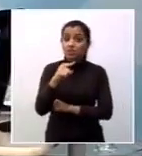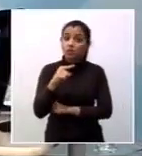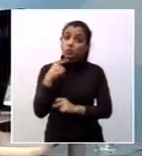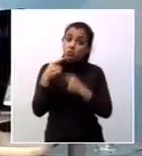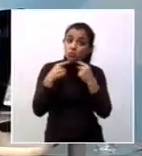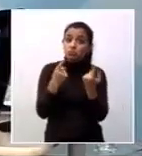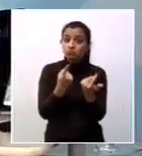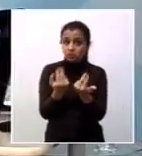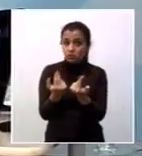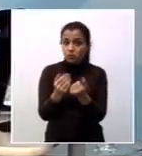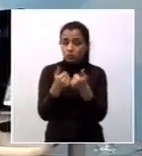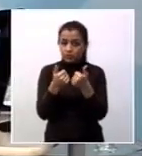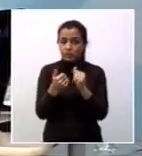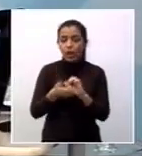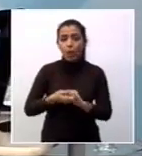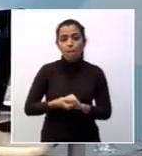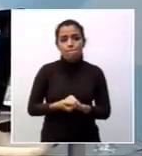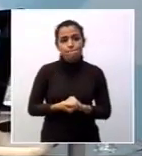dúvida.